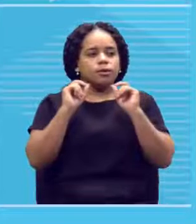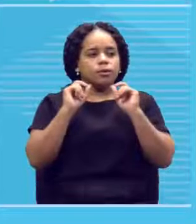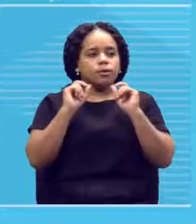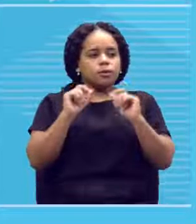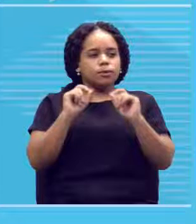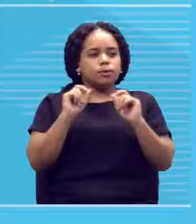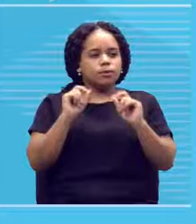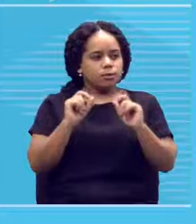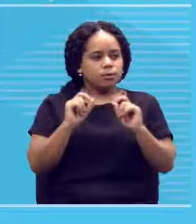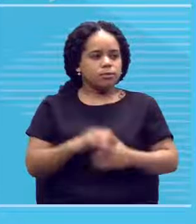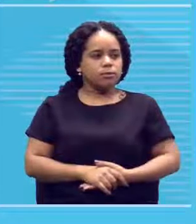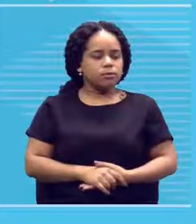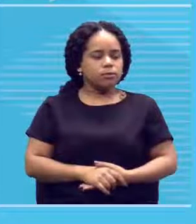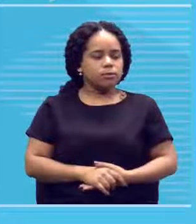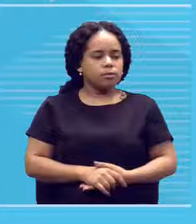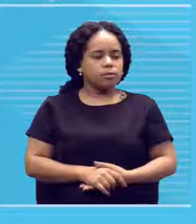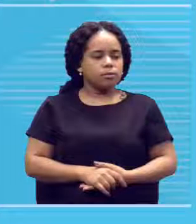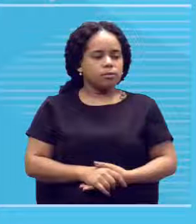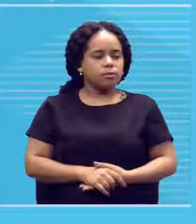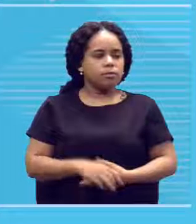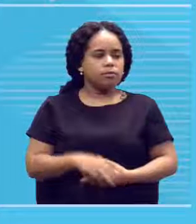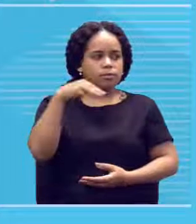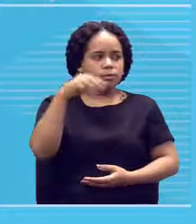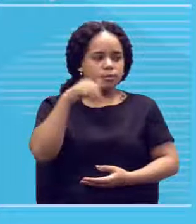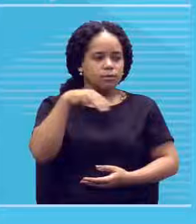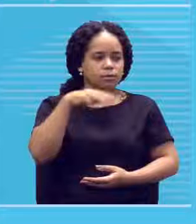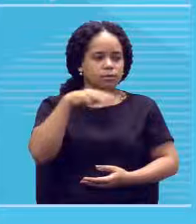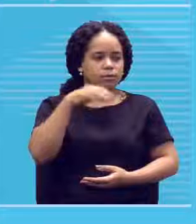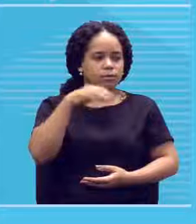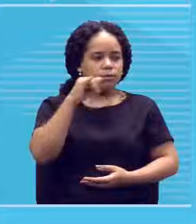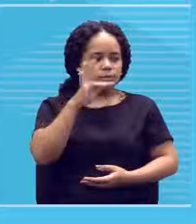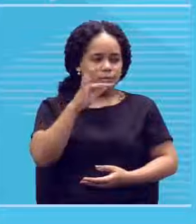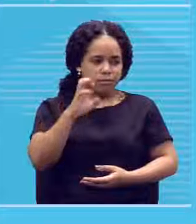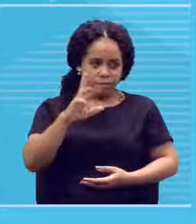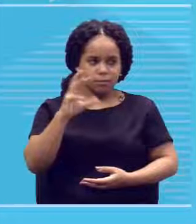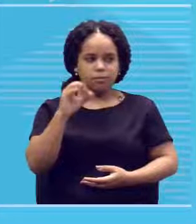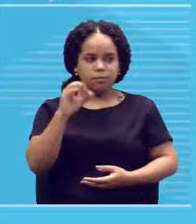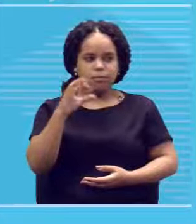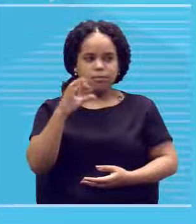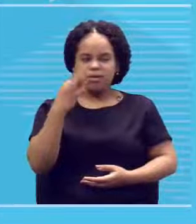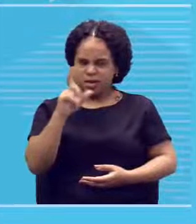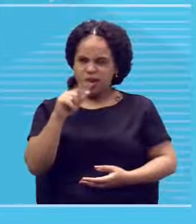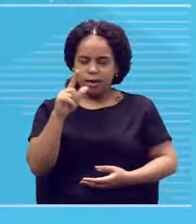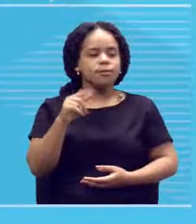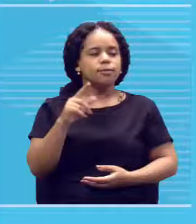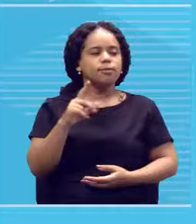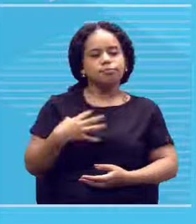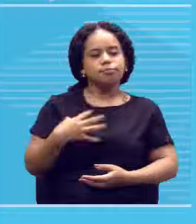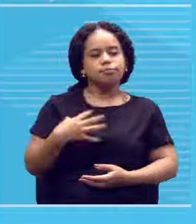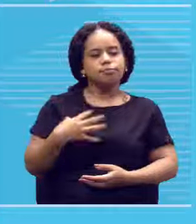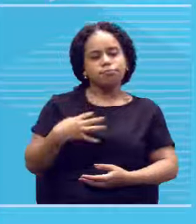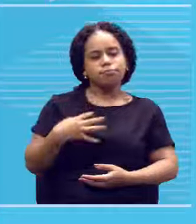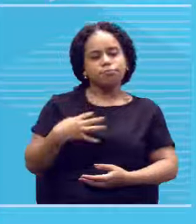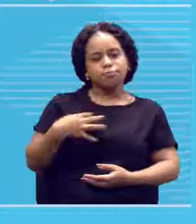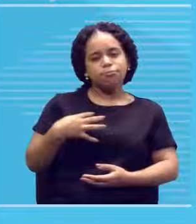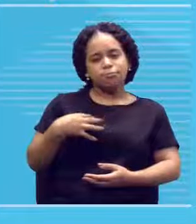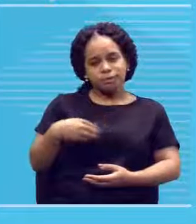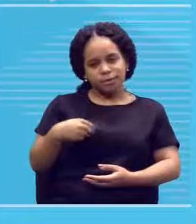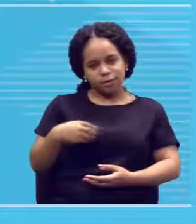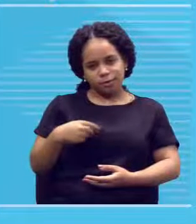Eita mamífero não baleia é um mamífero mas o